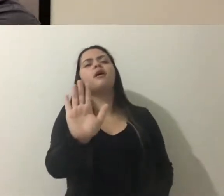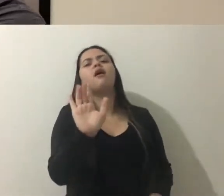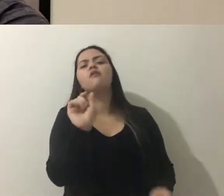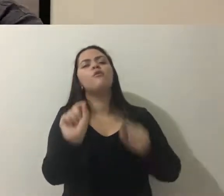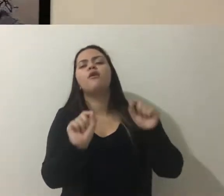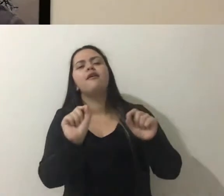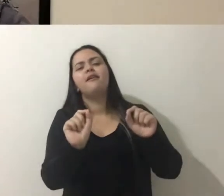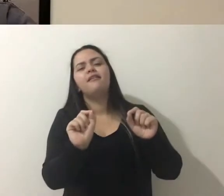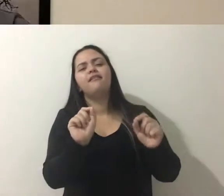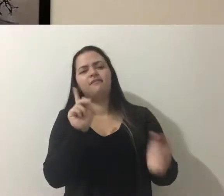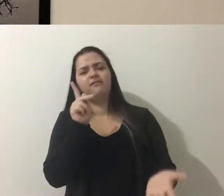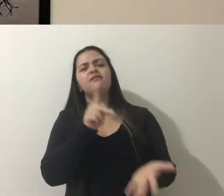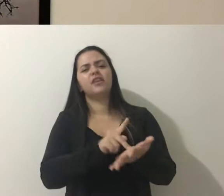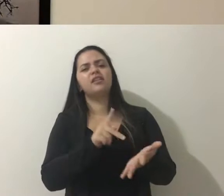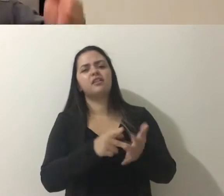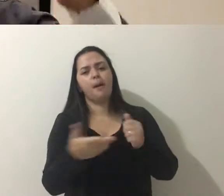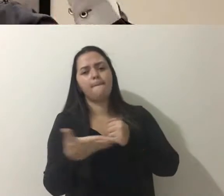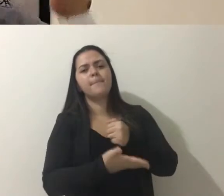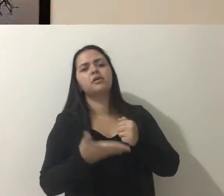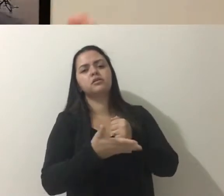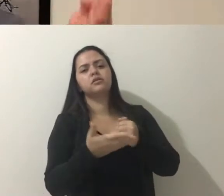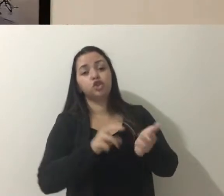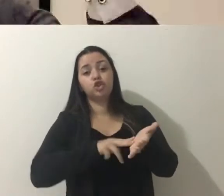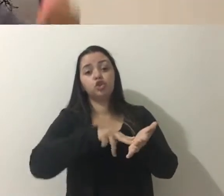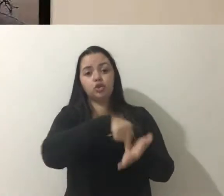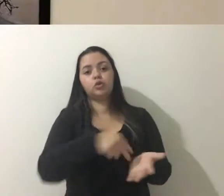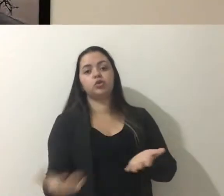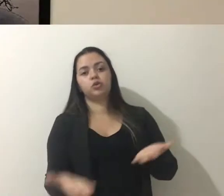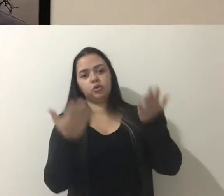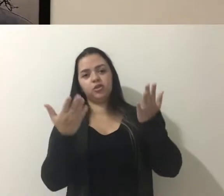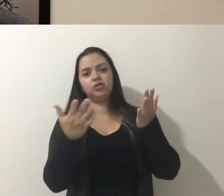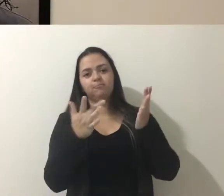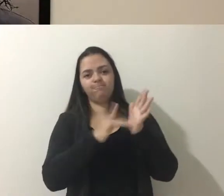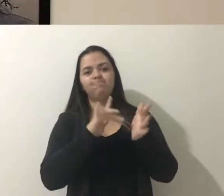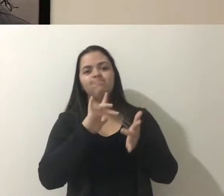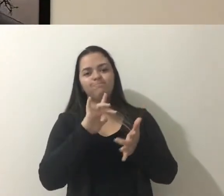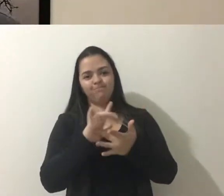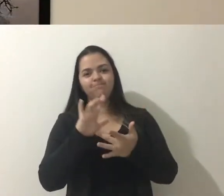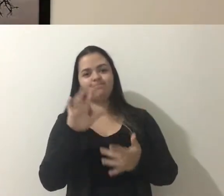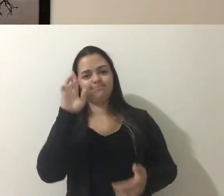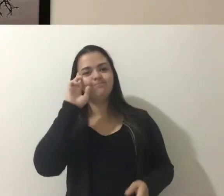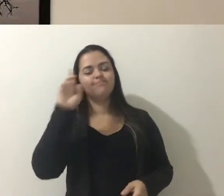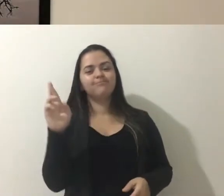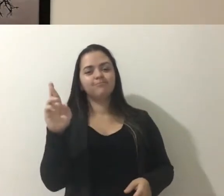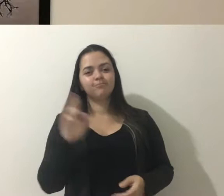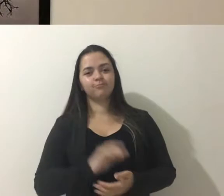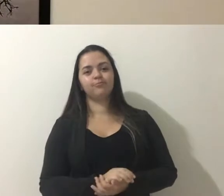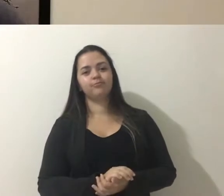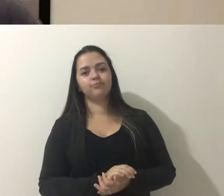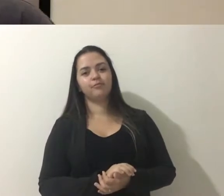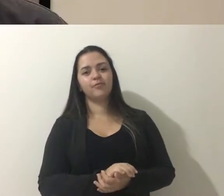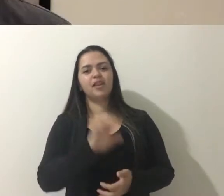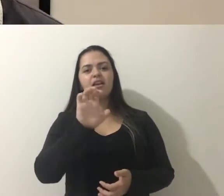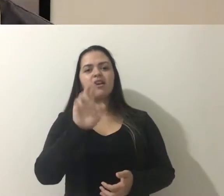esperança verdadeira, ela está fundamentada na ressurreição do nosso Senhor. Ela é, segundo diz Hernandes